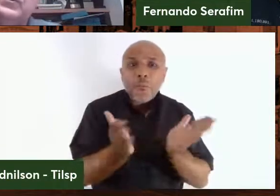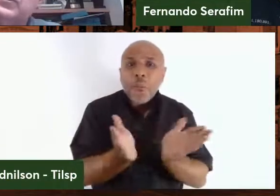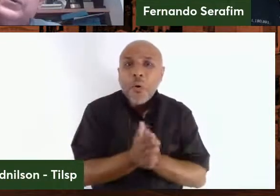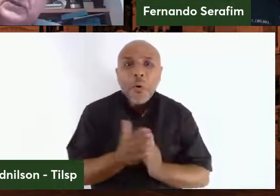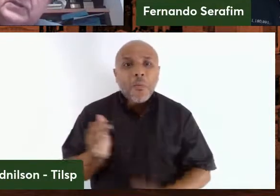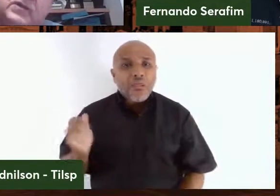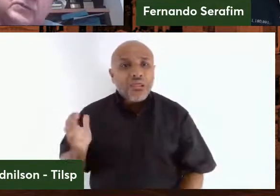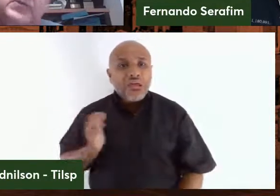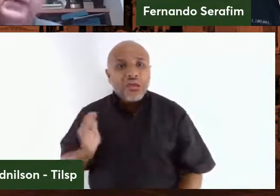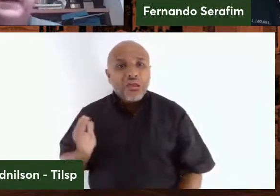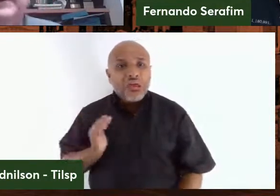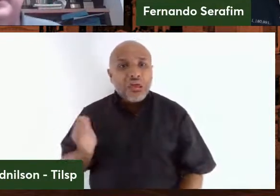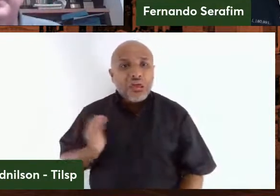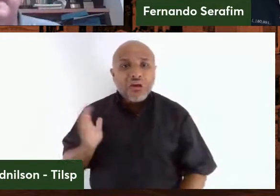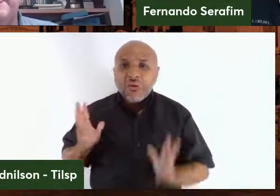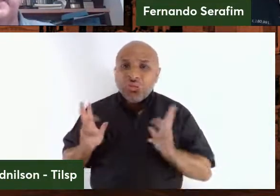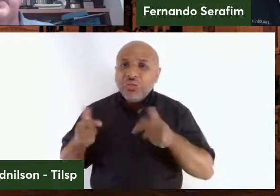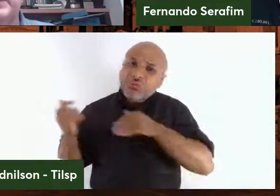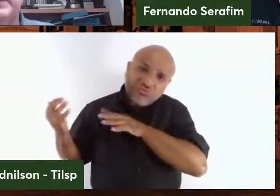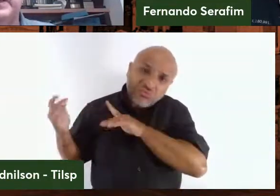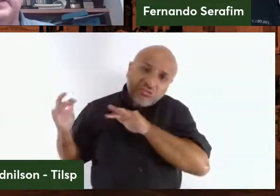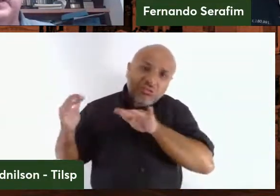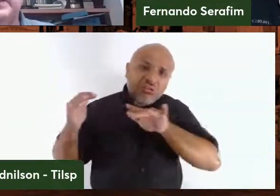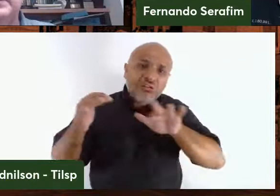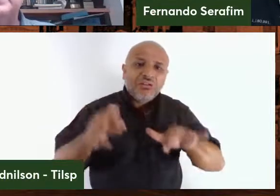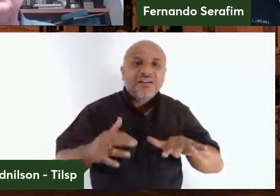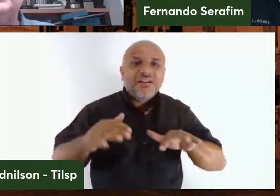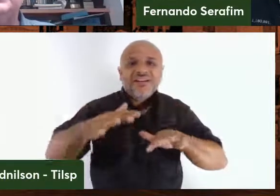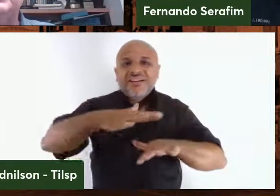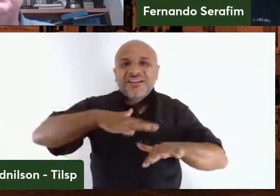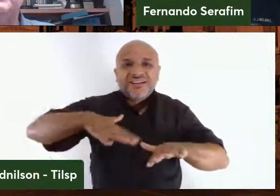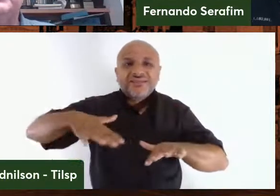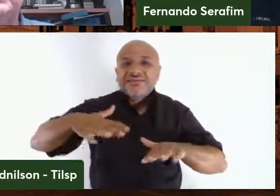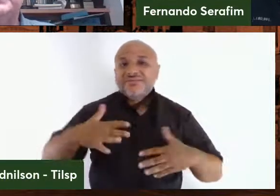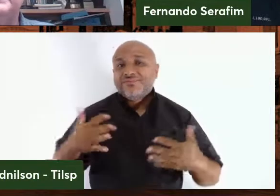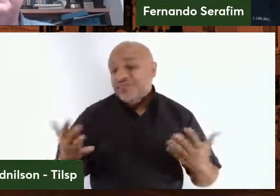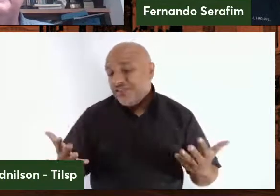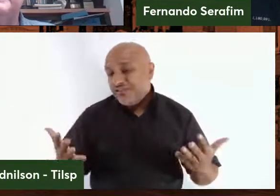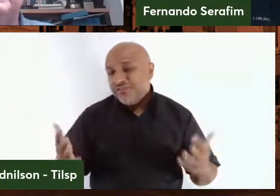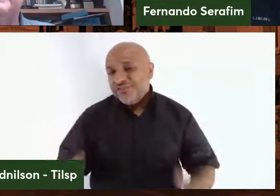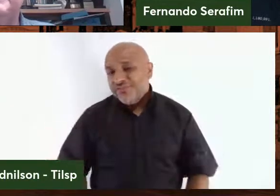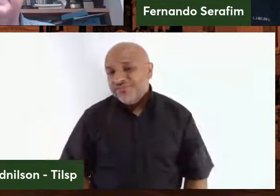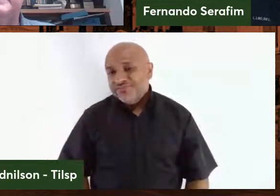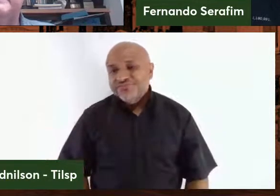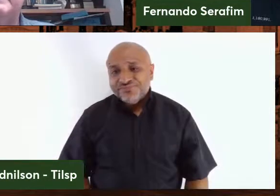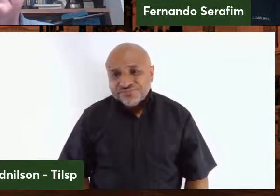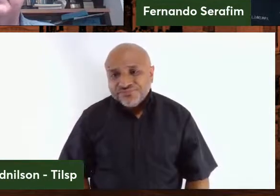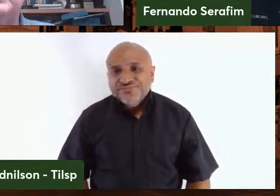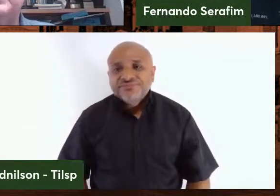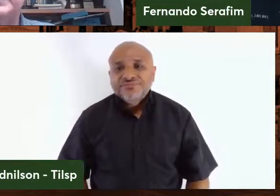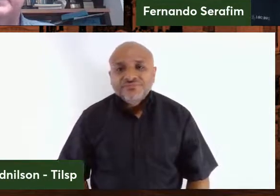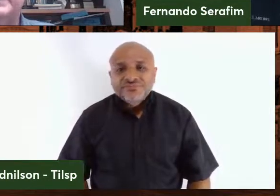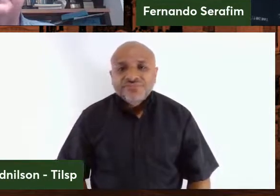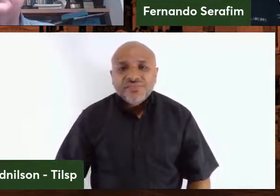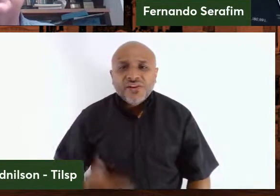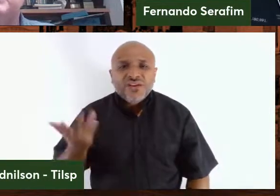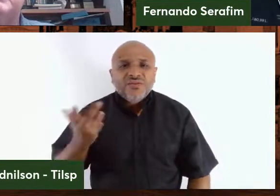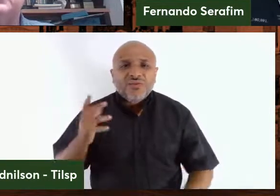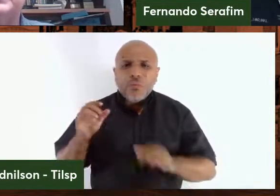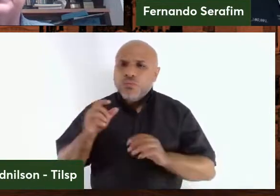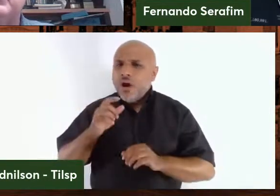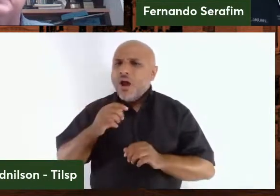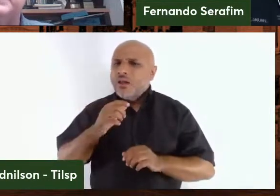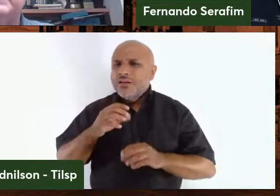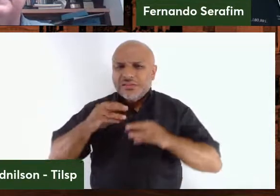média, todos iam aos balneários, né? E isso foi, foram soterrados por